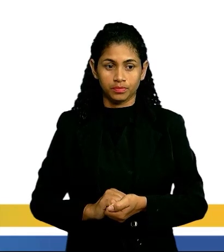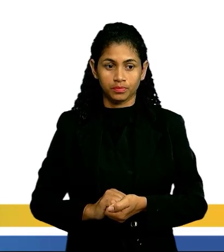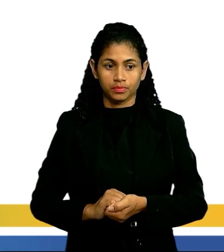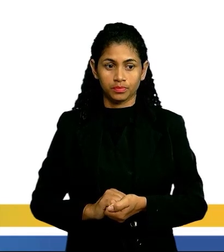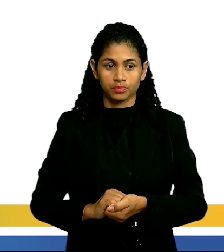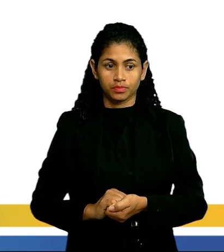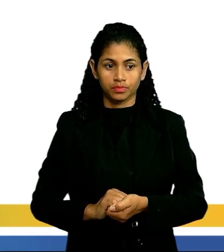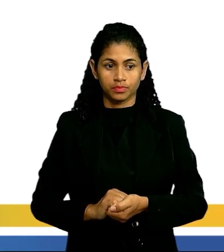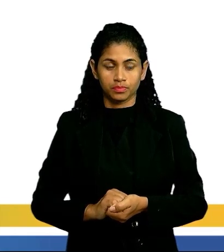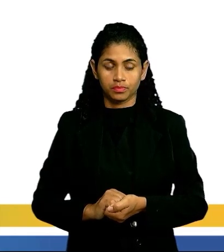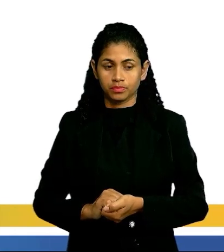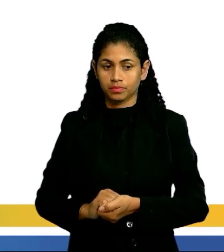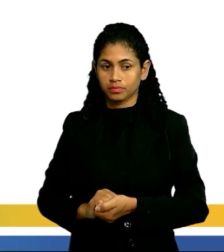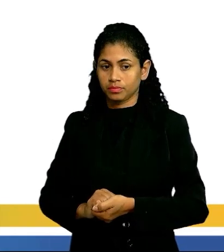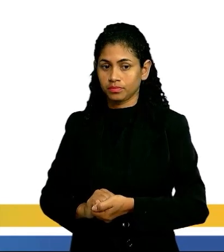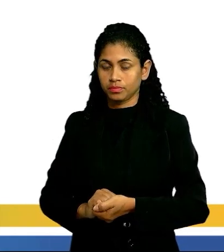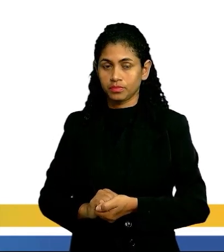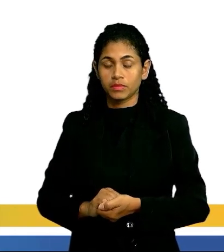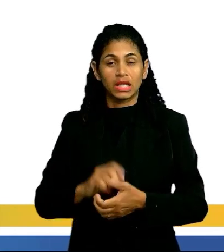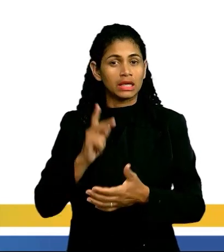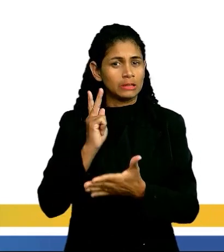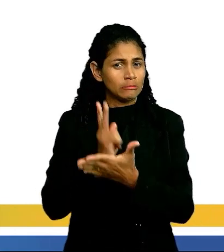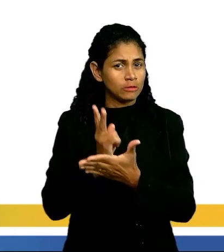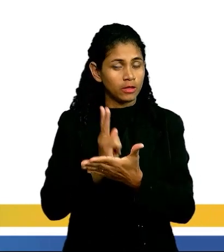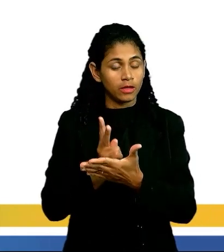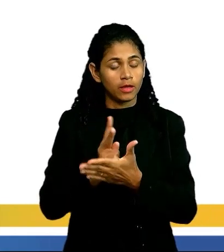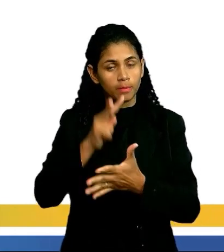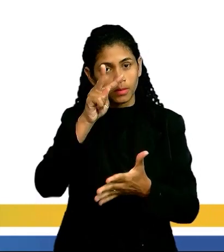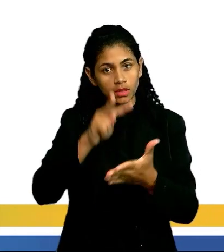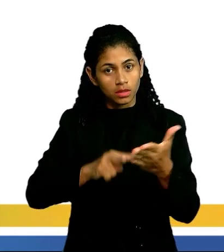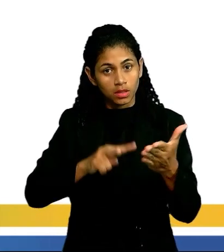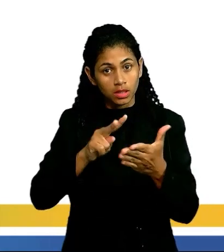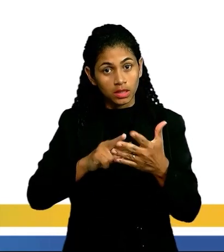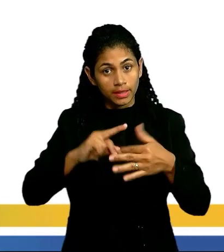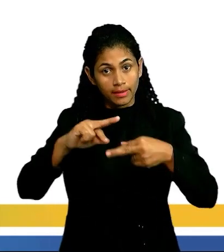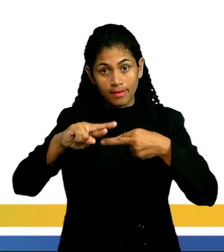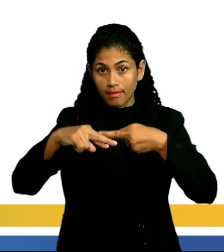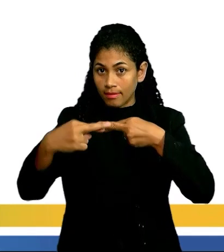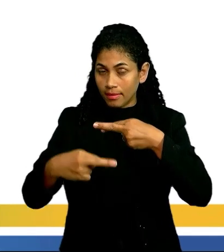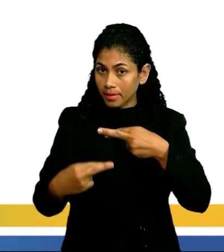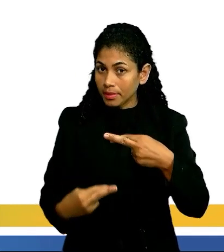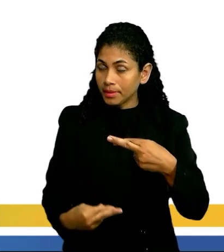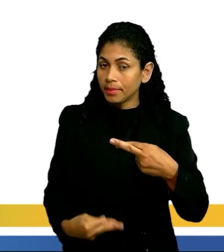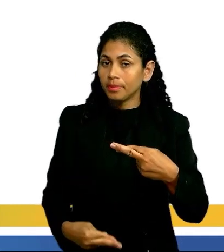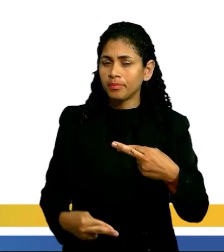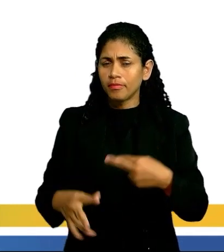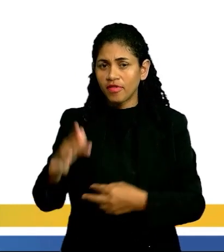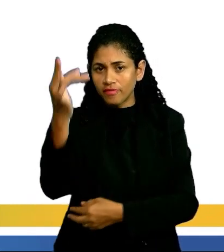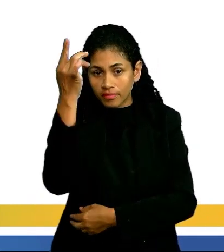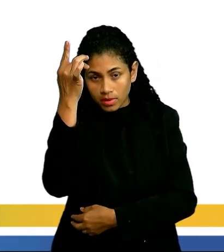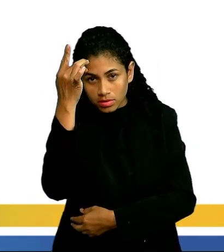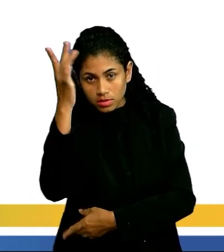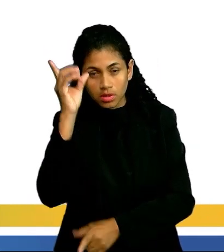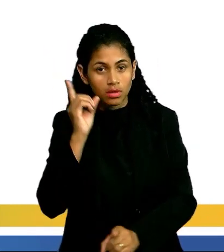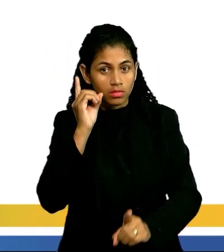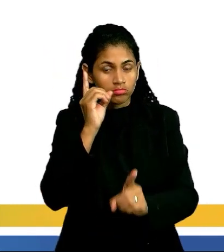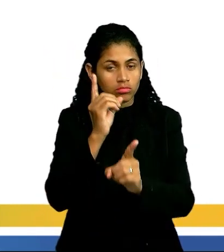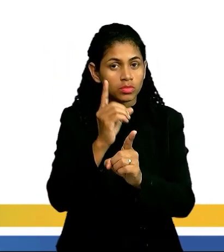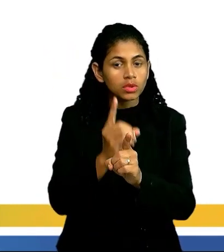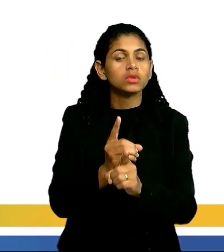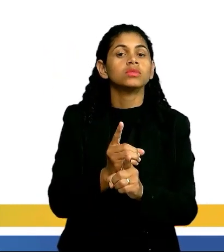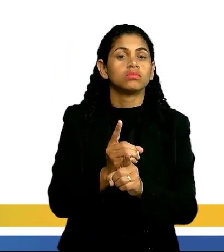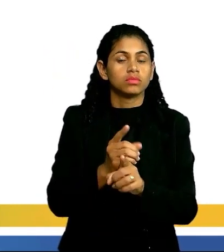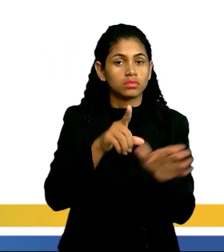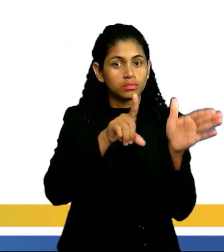né, para a gente sempre ler essa partezinha aí, que é a referência bibliográfica, para facilitar a identificação